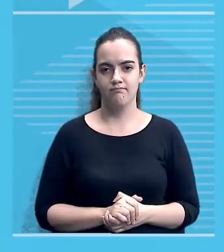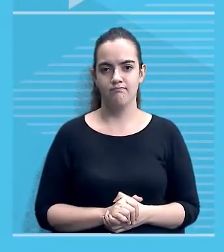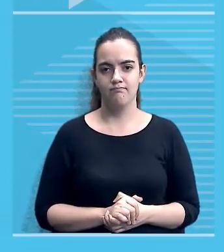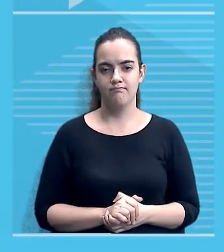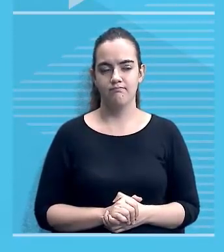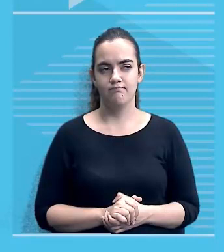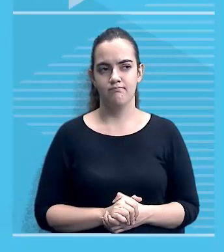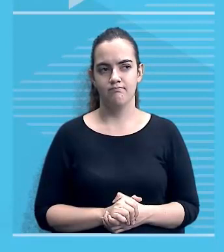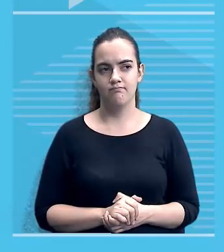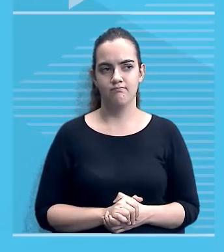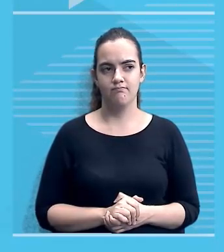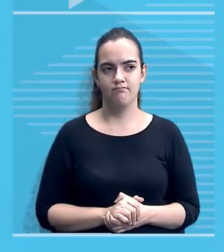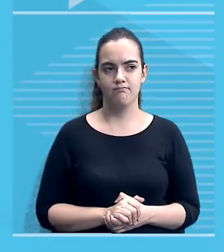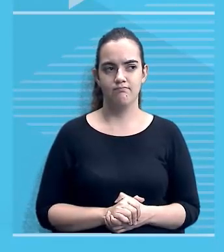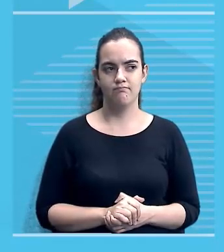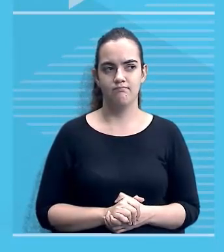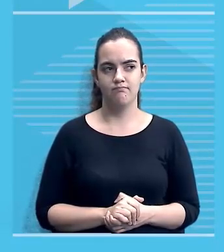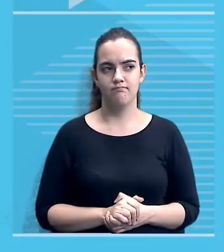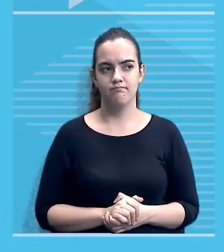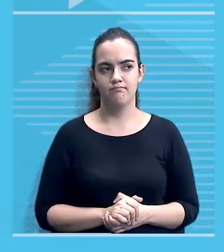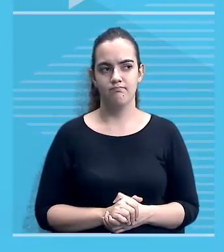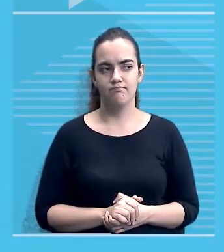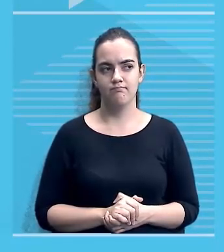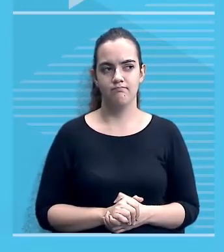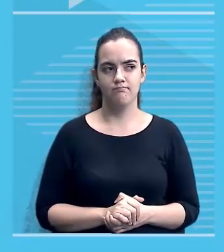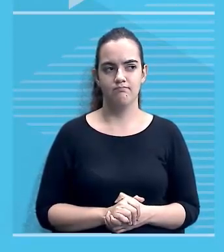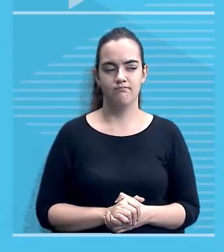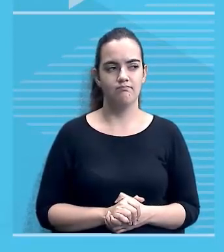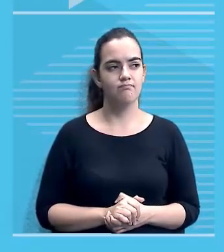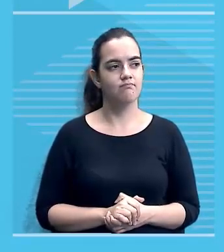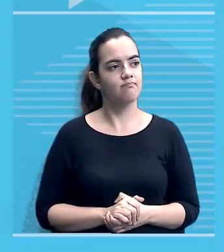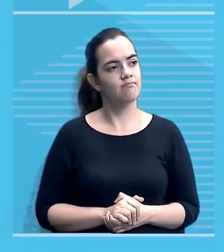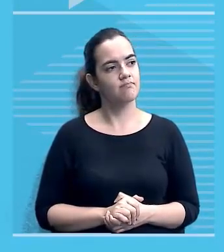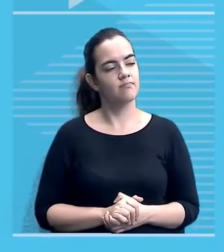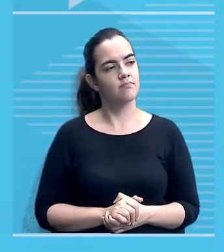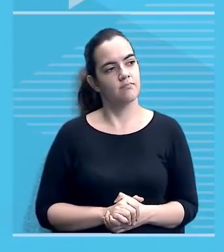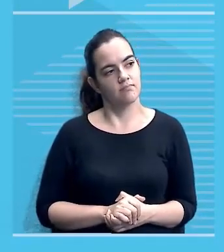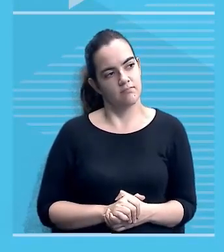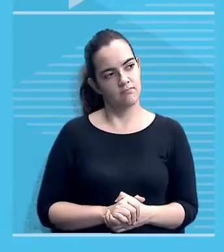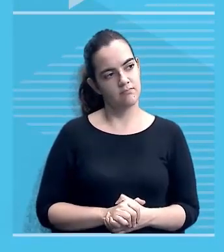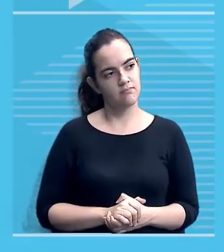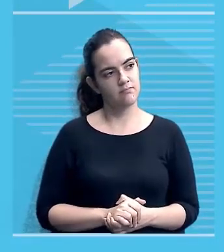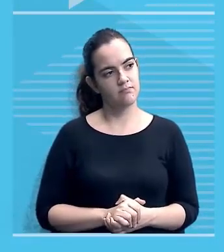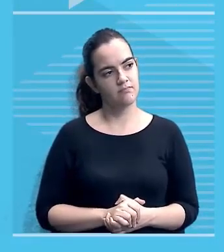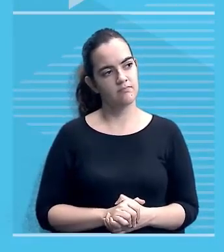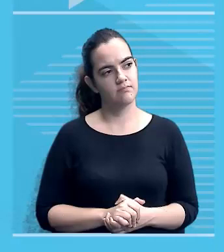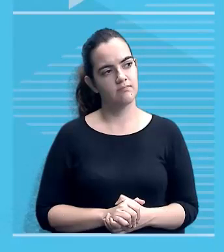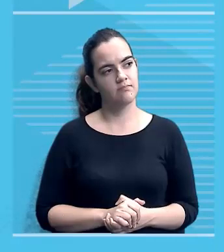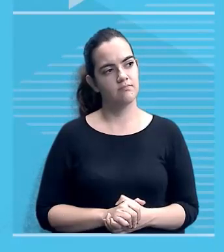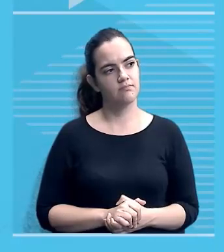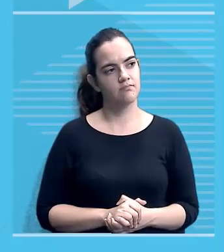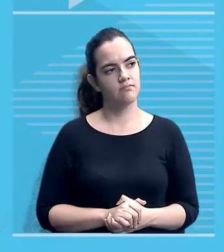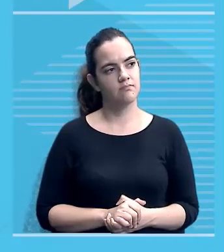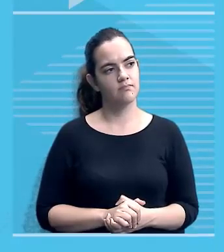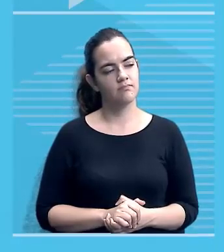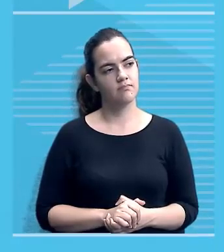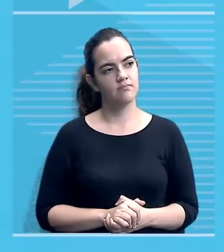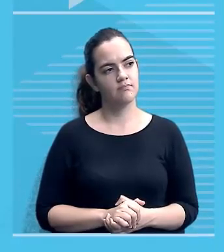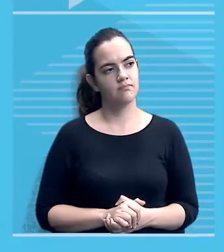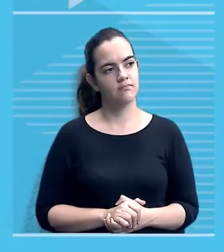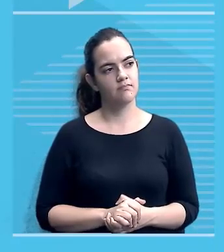separa uma cidade da outra é uma rua é uma avenida né então esse fenômeno nós chamamos de